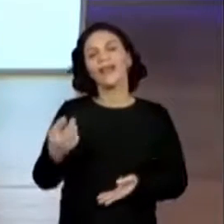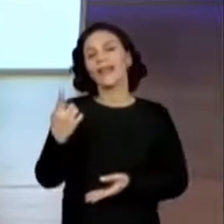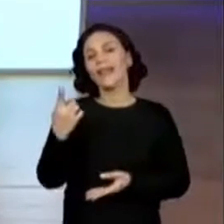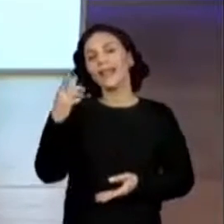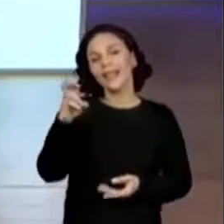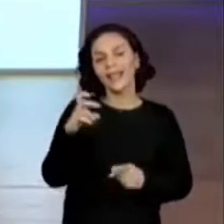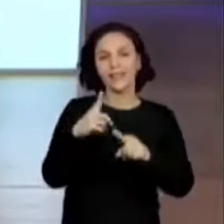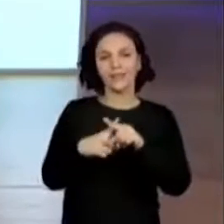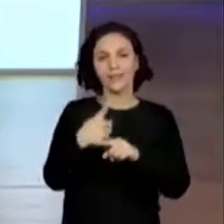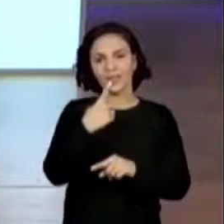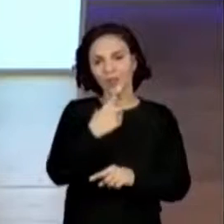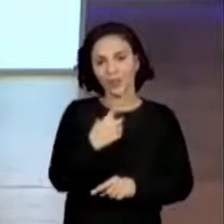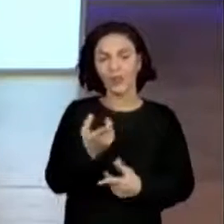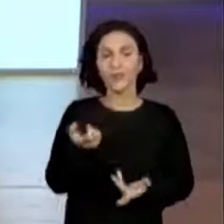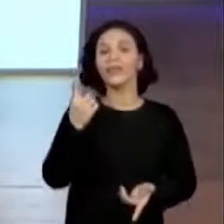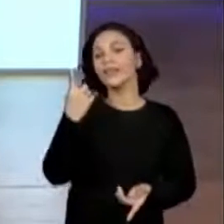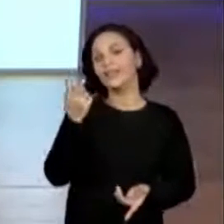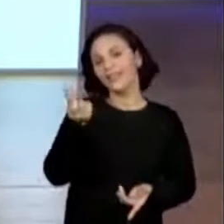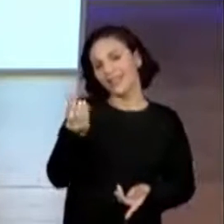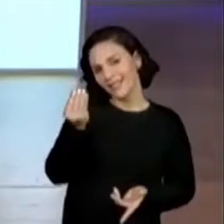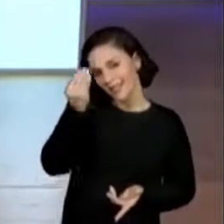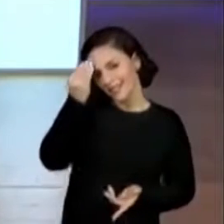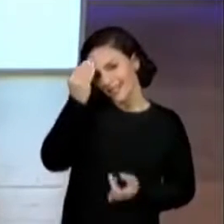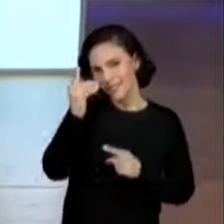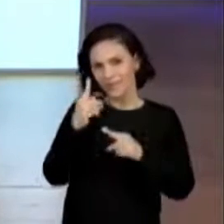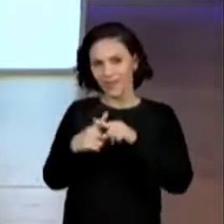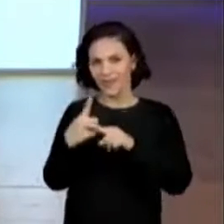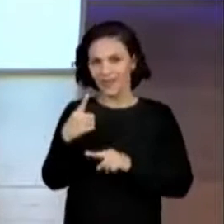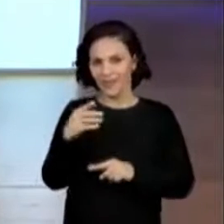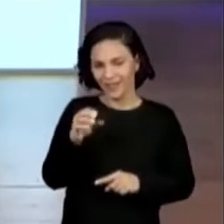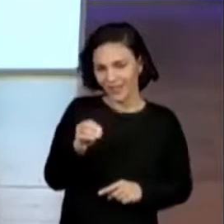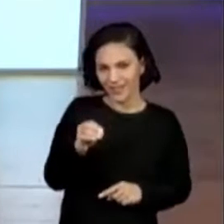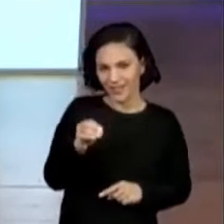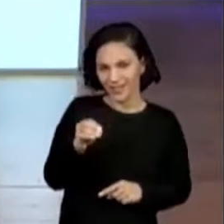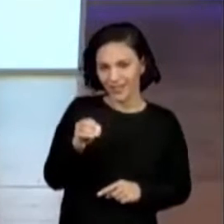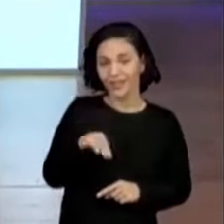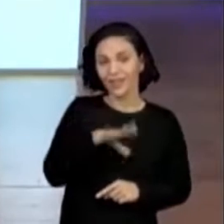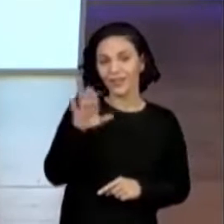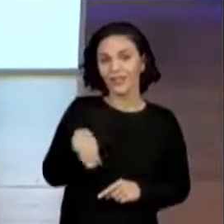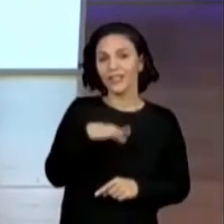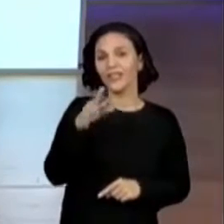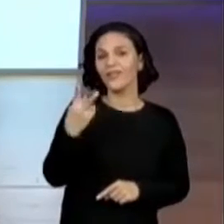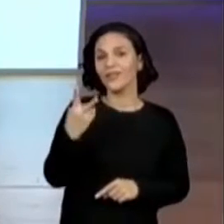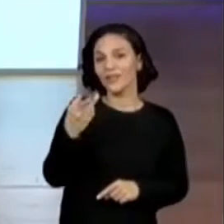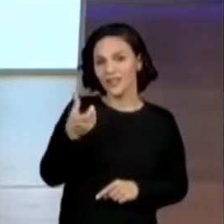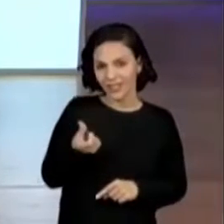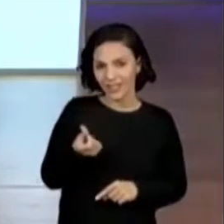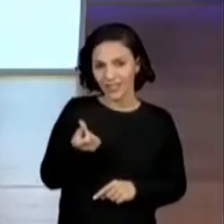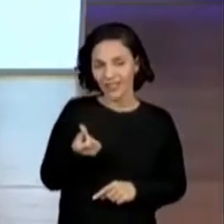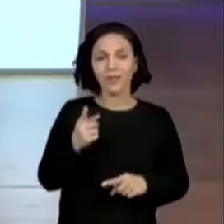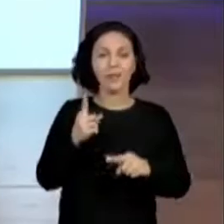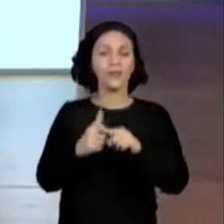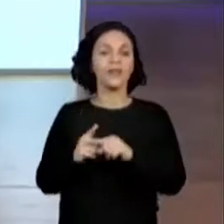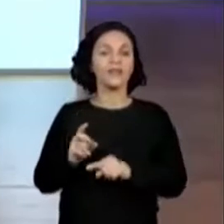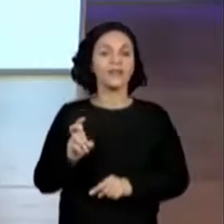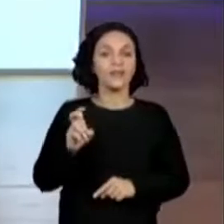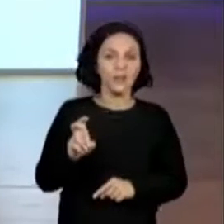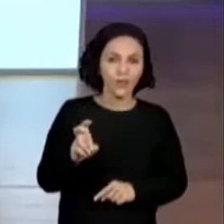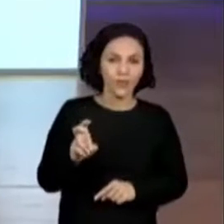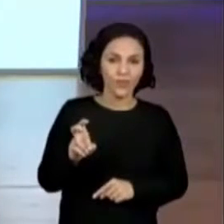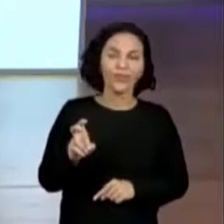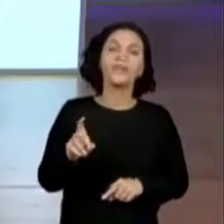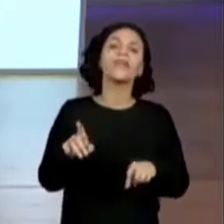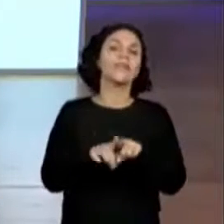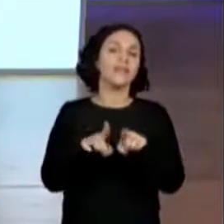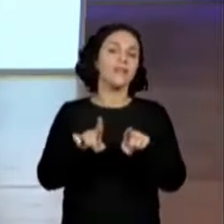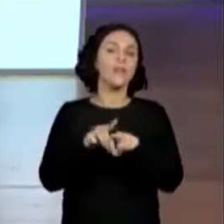Emerson disse 16 na cabeça, mais 10, que aí deu 26. E certo. Aí soma mais 5, que é o que faltaria